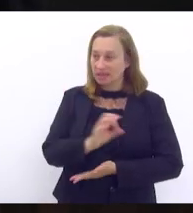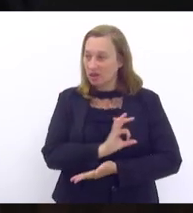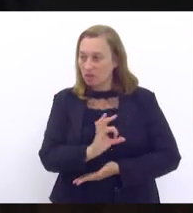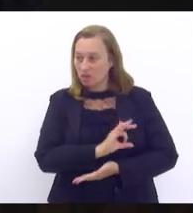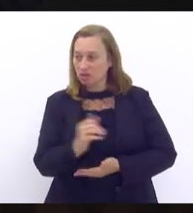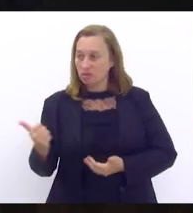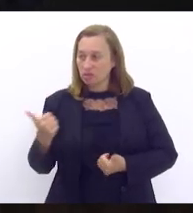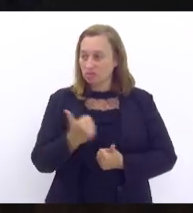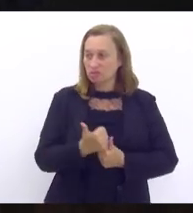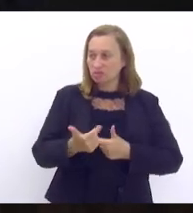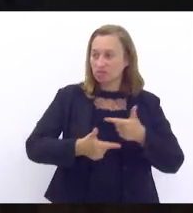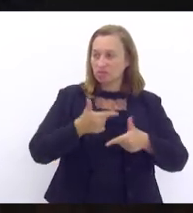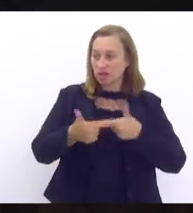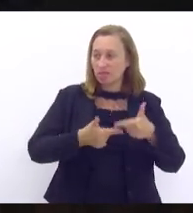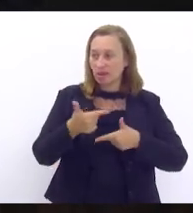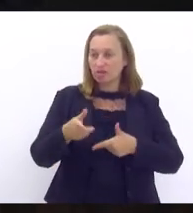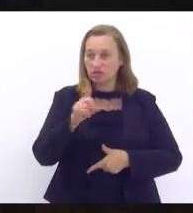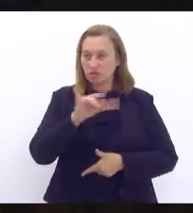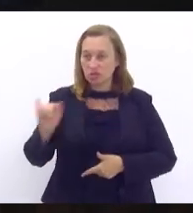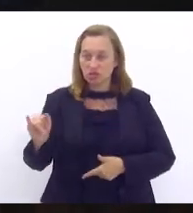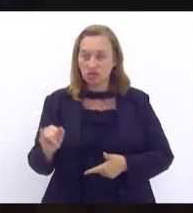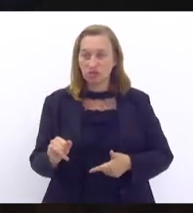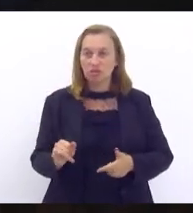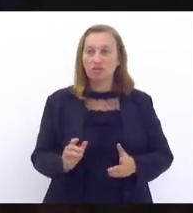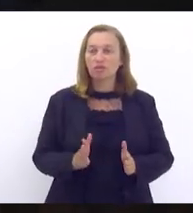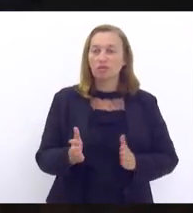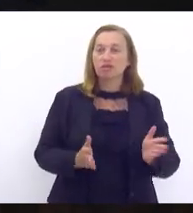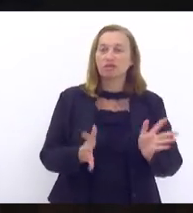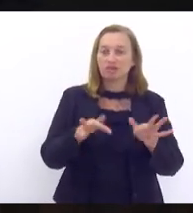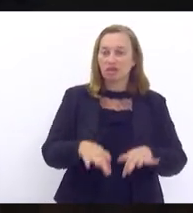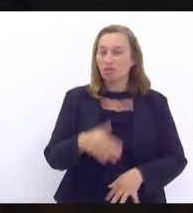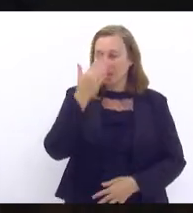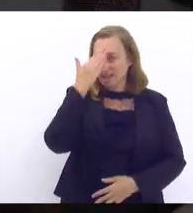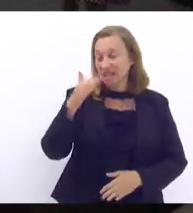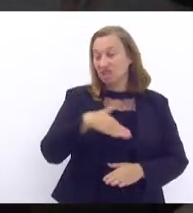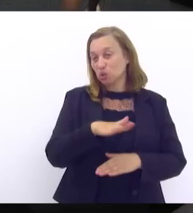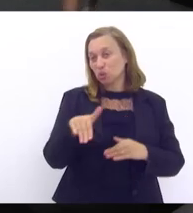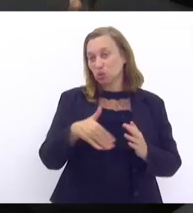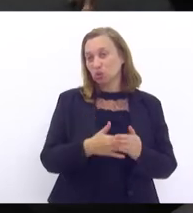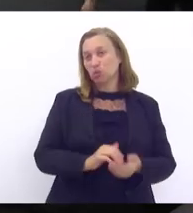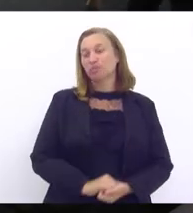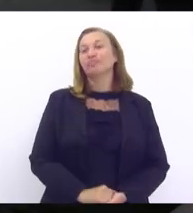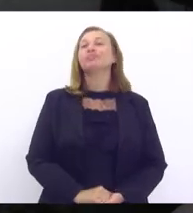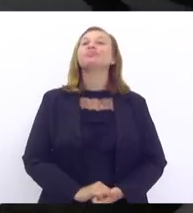assumir os trabalhos e presidir o expediente final. Muito obrigado a todos.